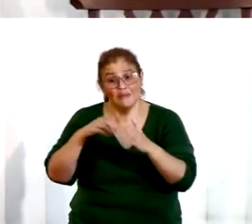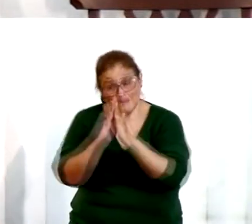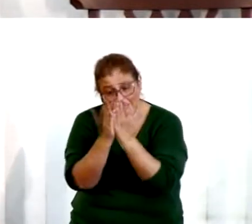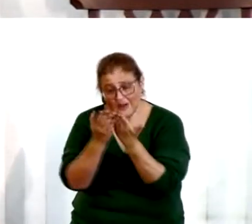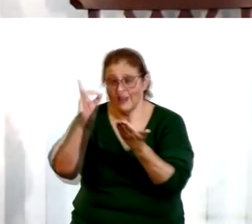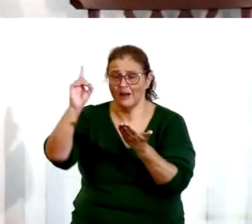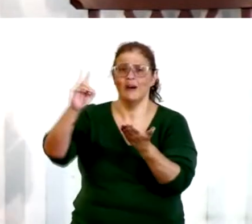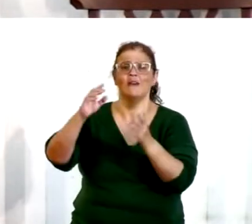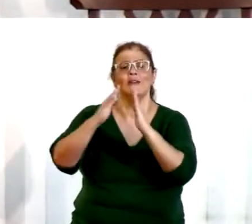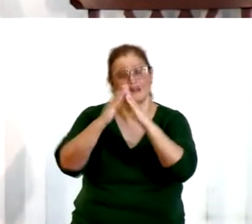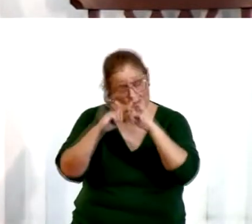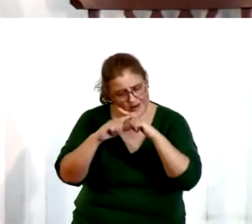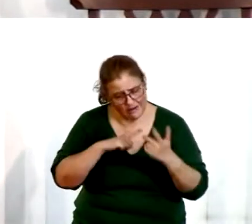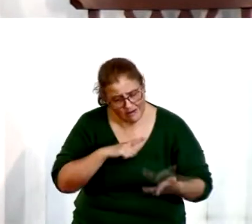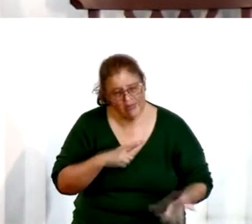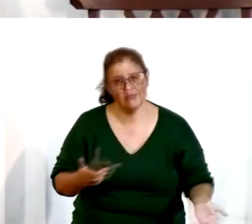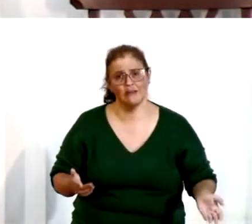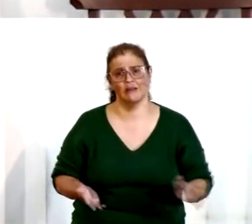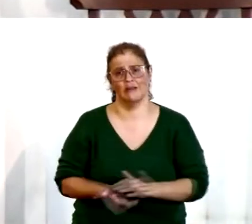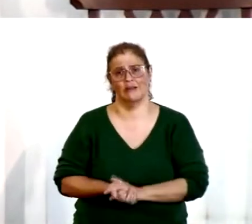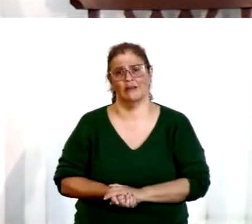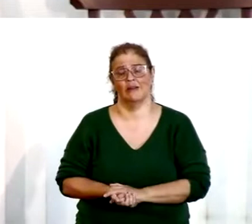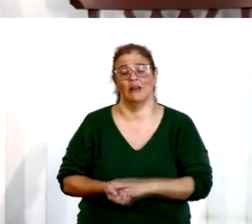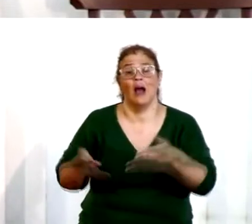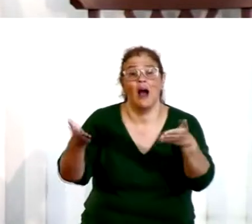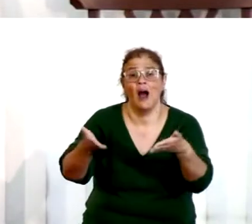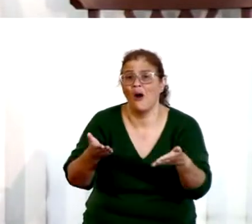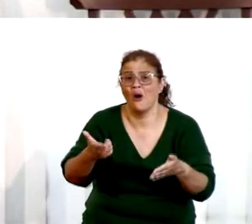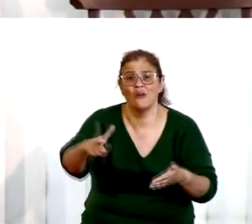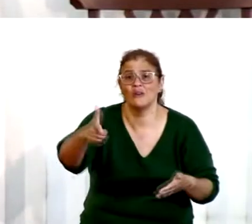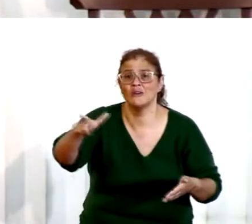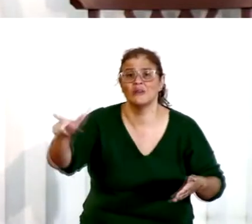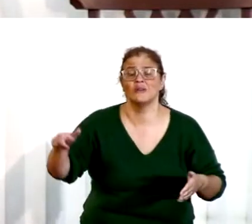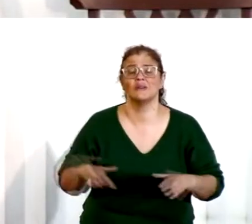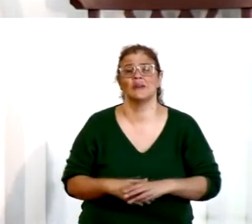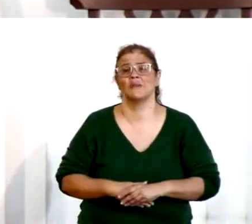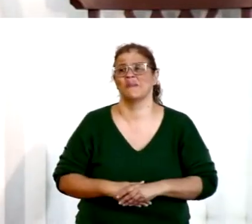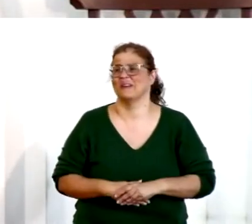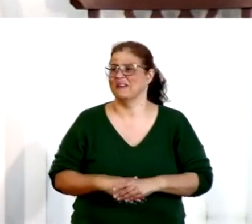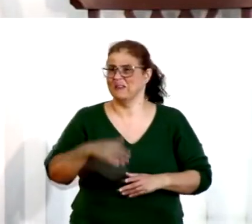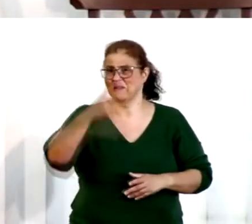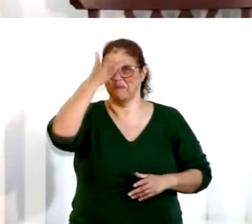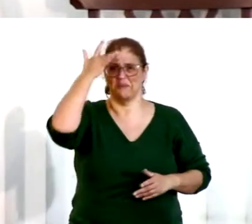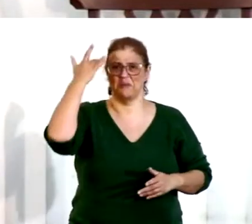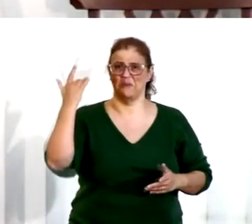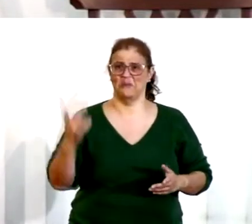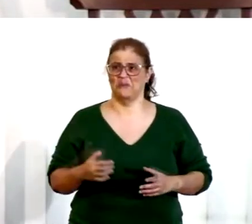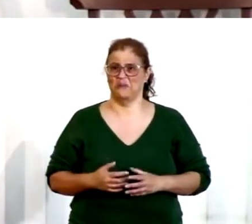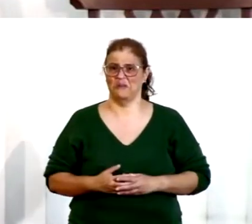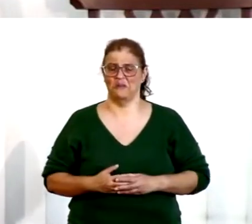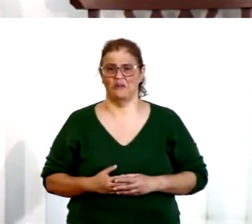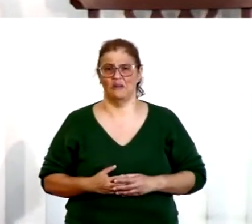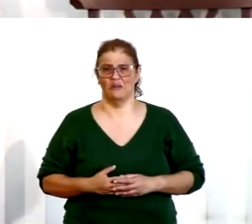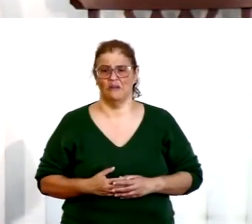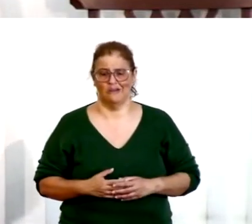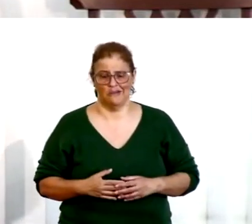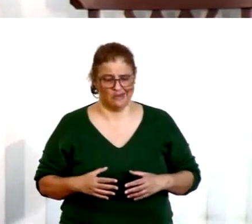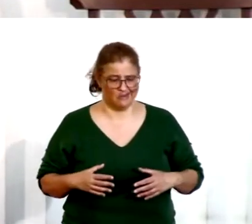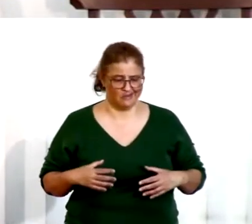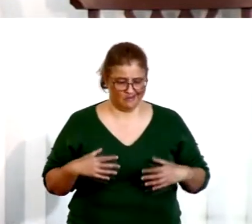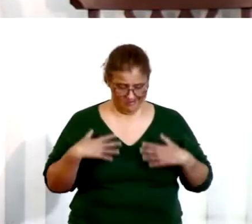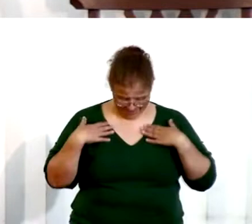têm igrejas. Agora vocês não são mais aquelas pessoas com as roupas todas cheias de